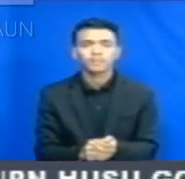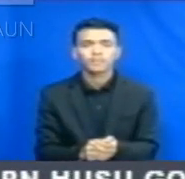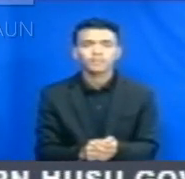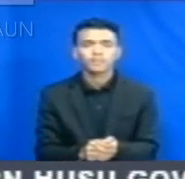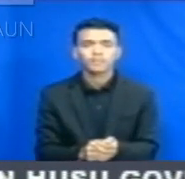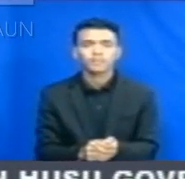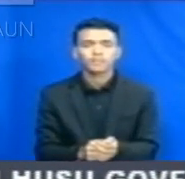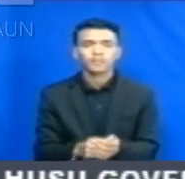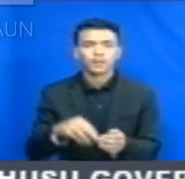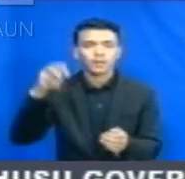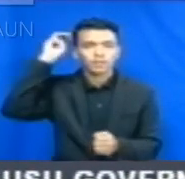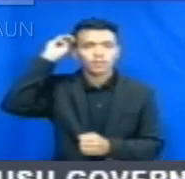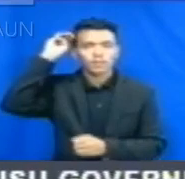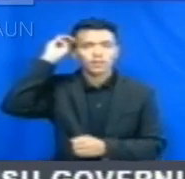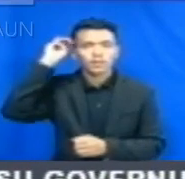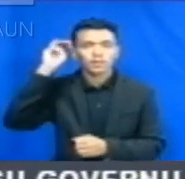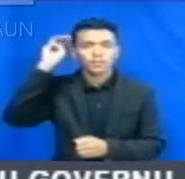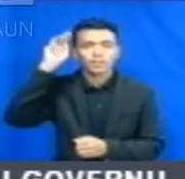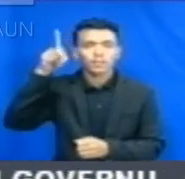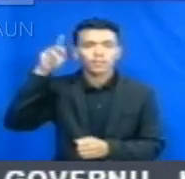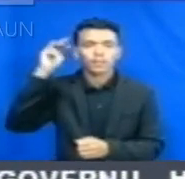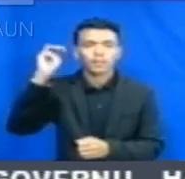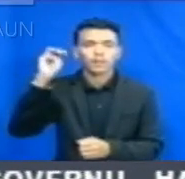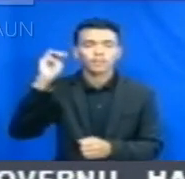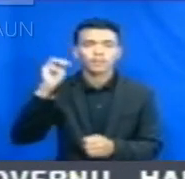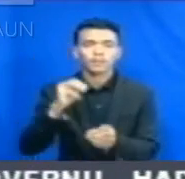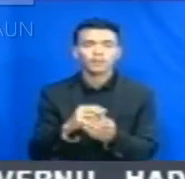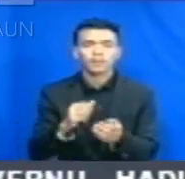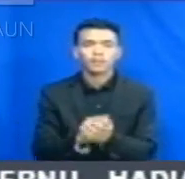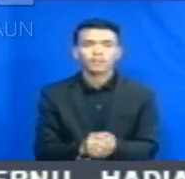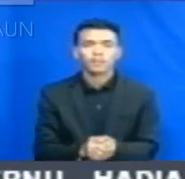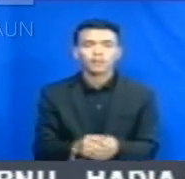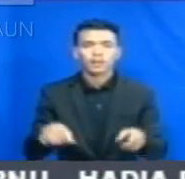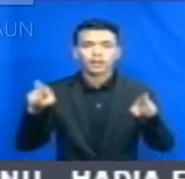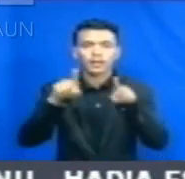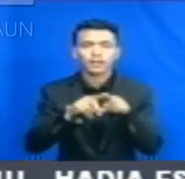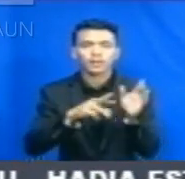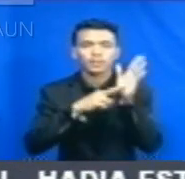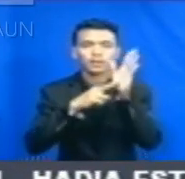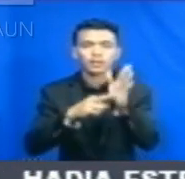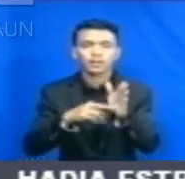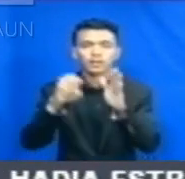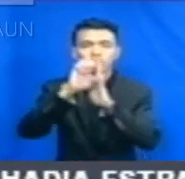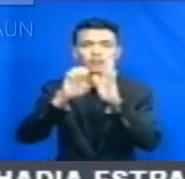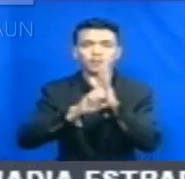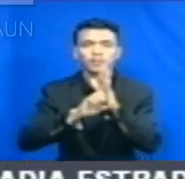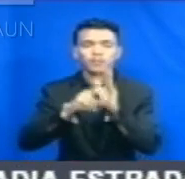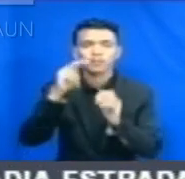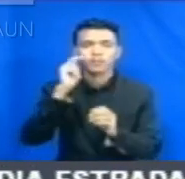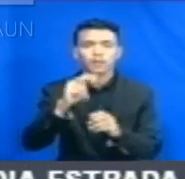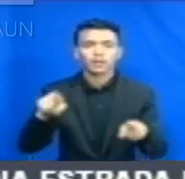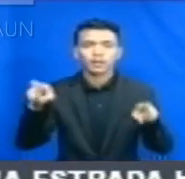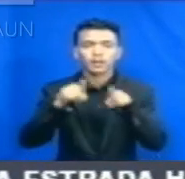Cada seu Ministro Petróleo, maka se hanesan representante Estado Unien,